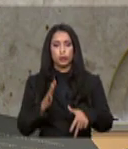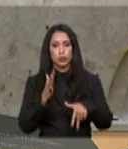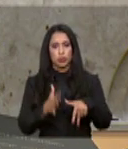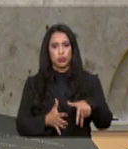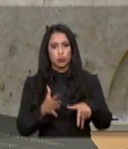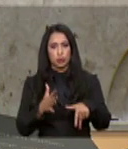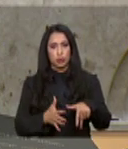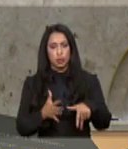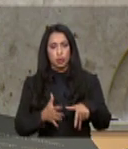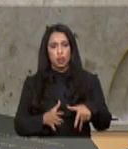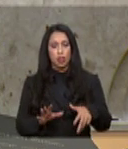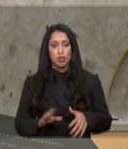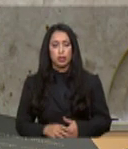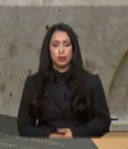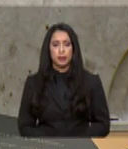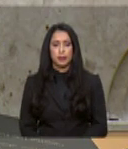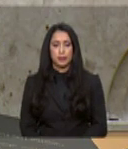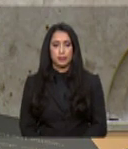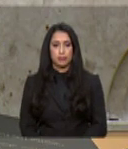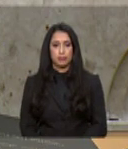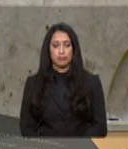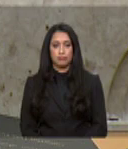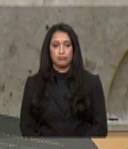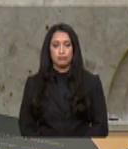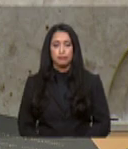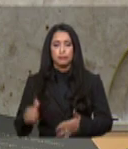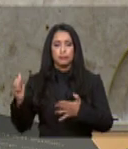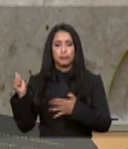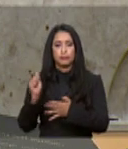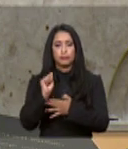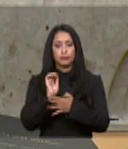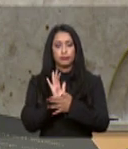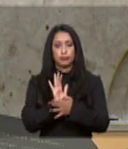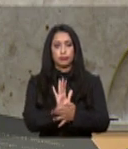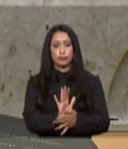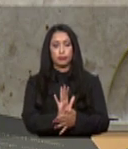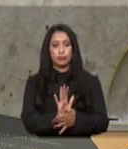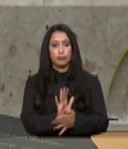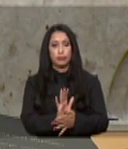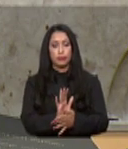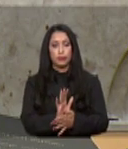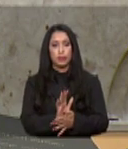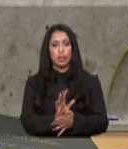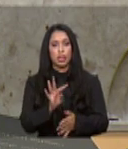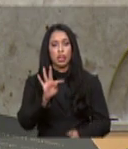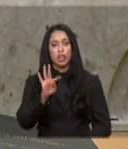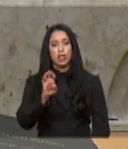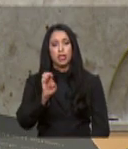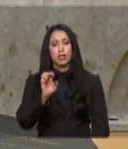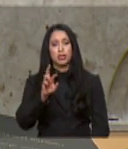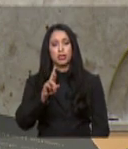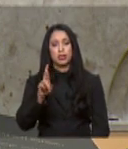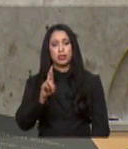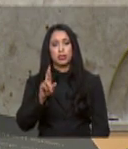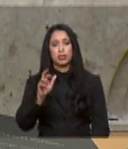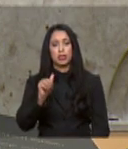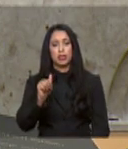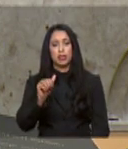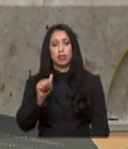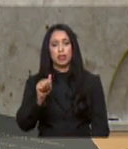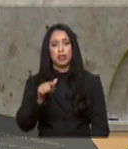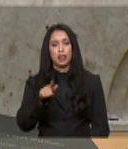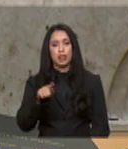vou conceder ao amigo Escolha, Associação Civil Alternativa Terra Azul, doutor Rafael